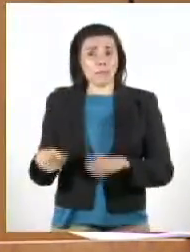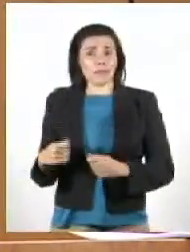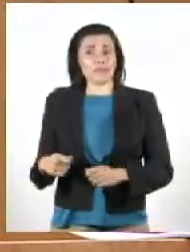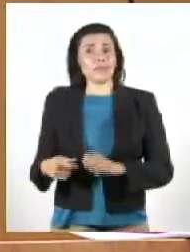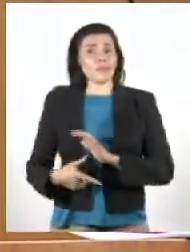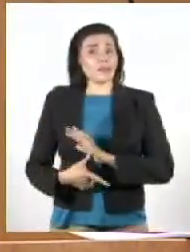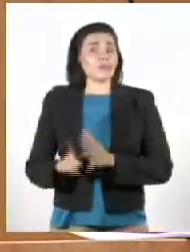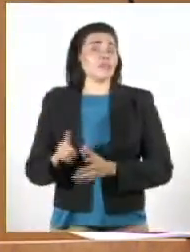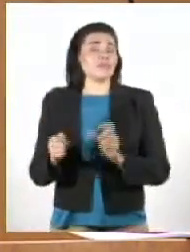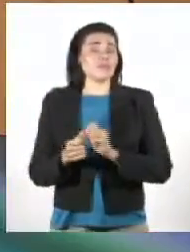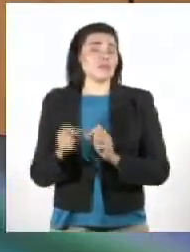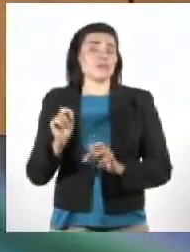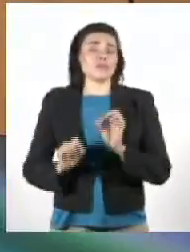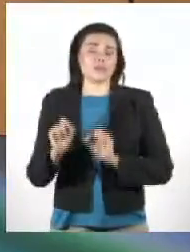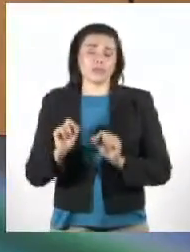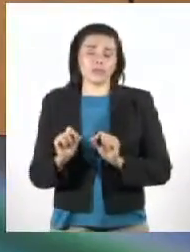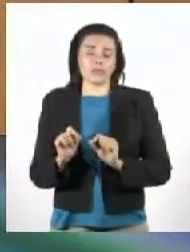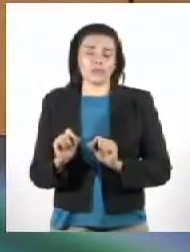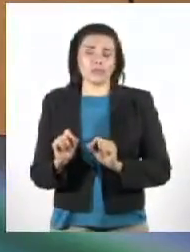governo,